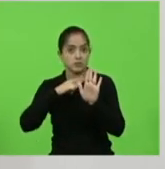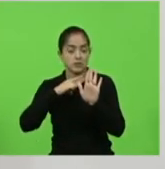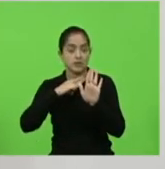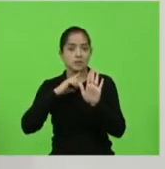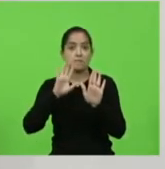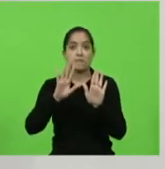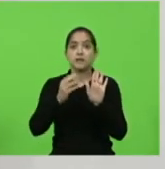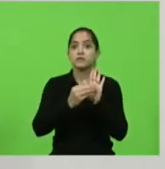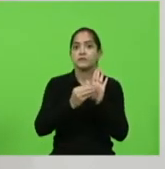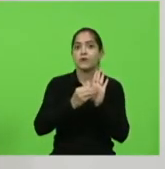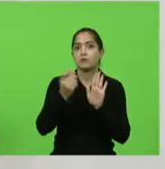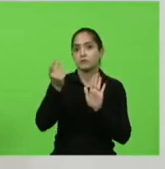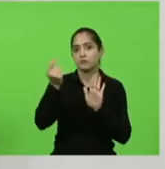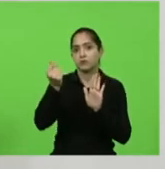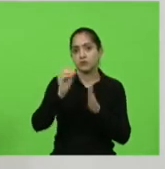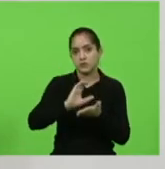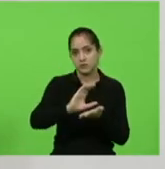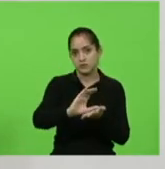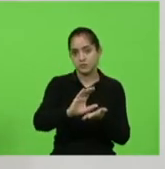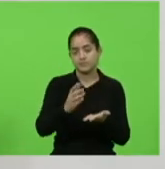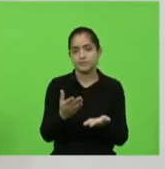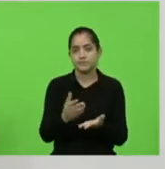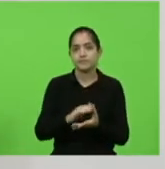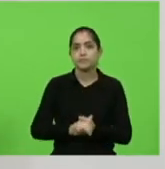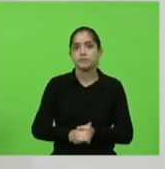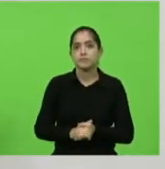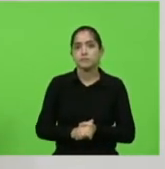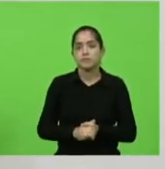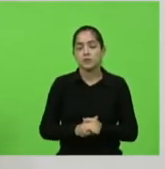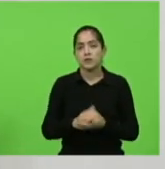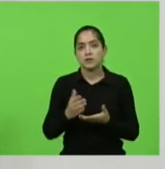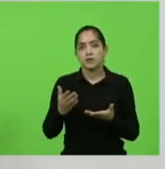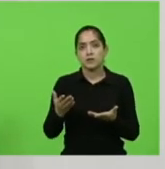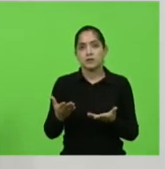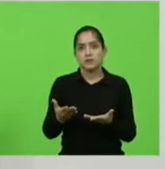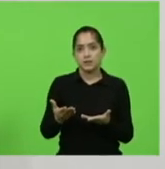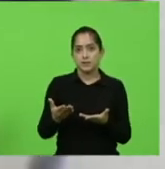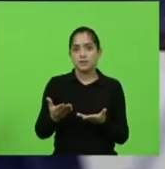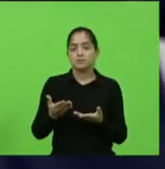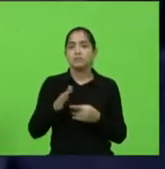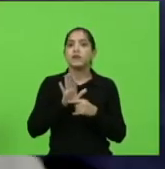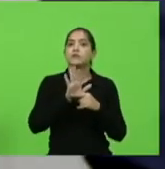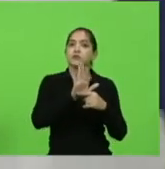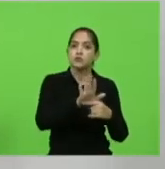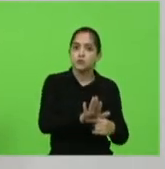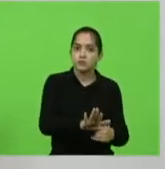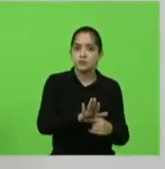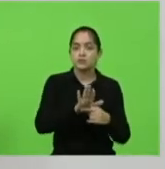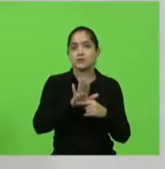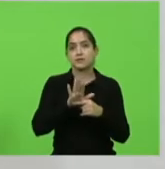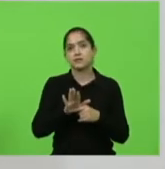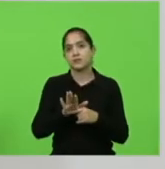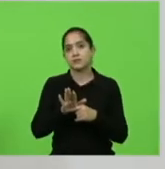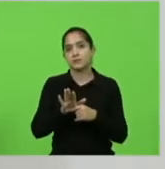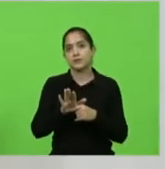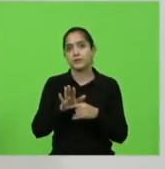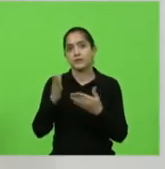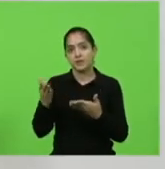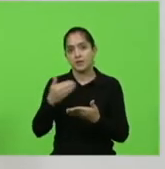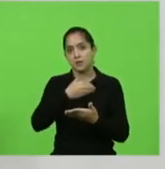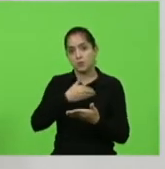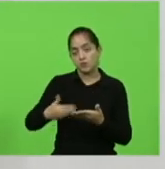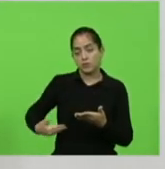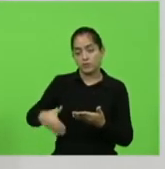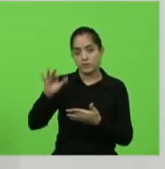os recursos. Então, Santa Catarina vai acabar ajudando e mexendo com o governo federal, que